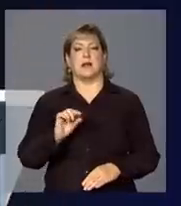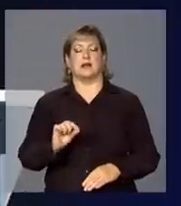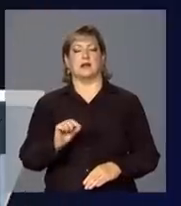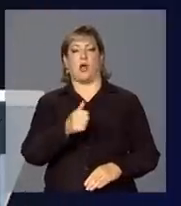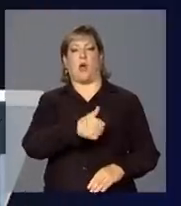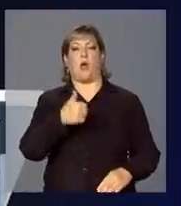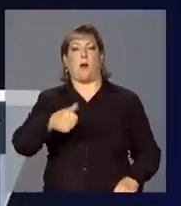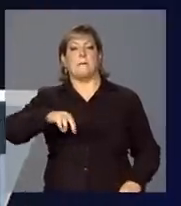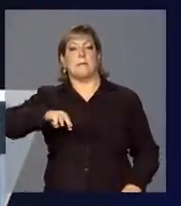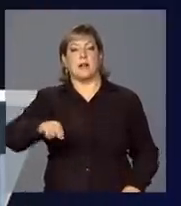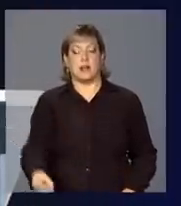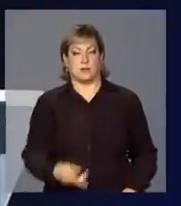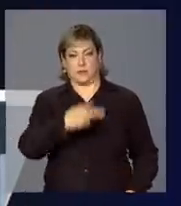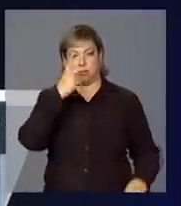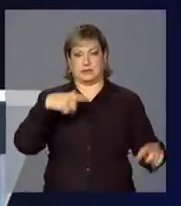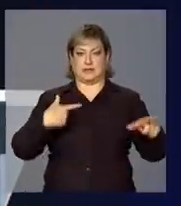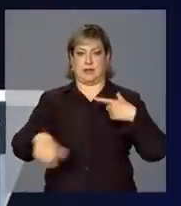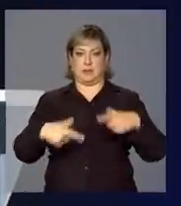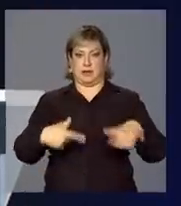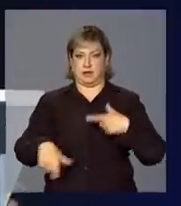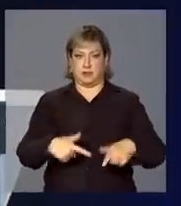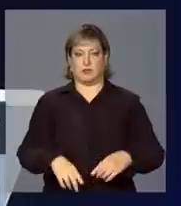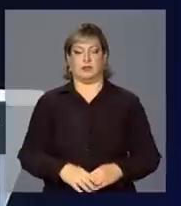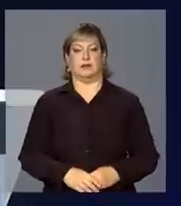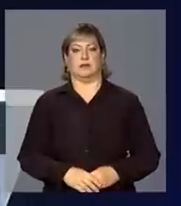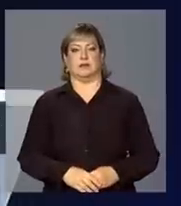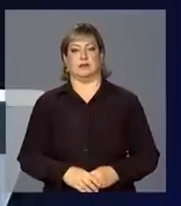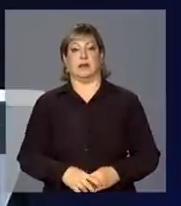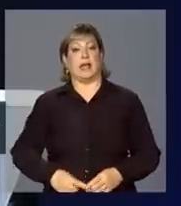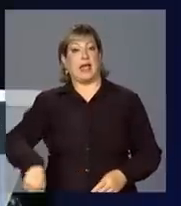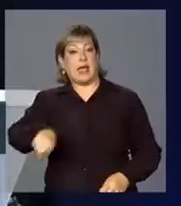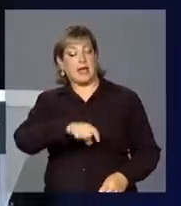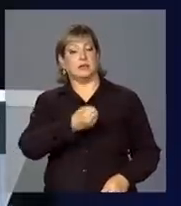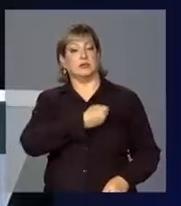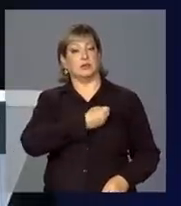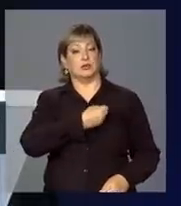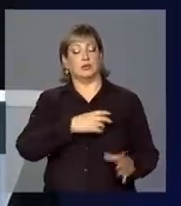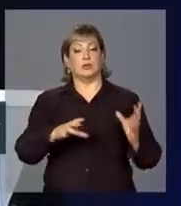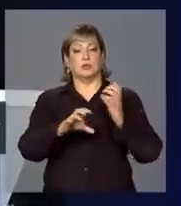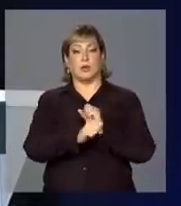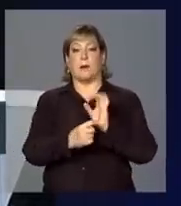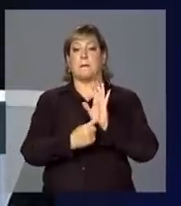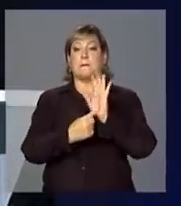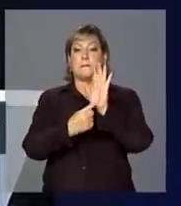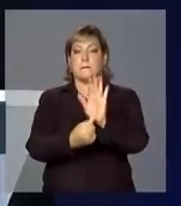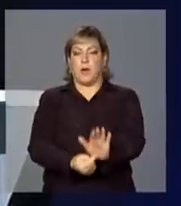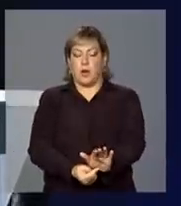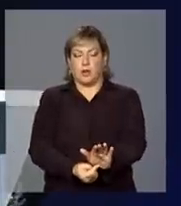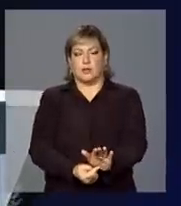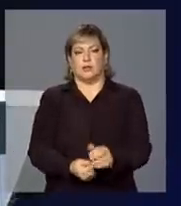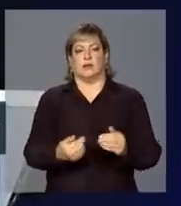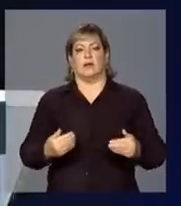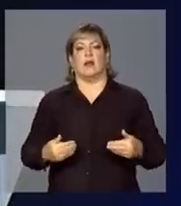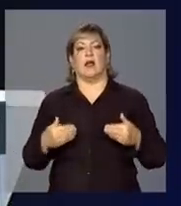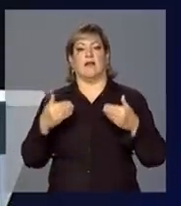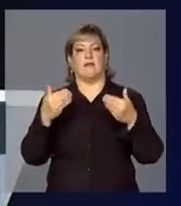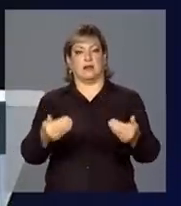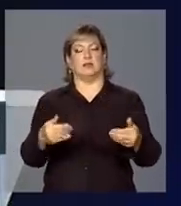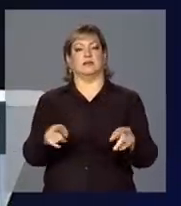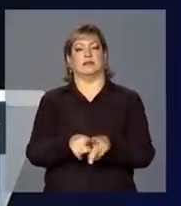a mais de 11 milhões de trabalhadores. Esses números mostram um inquestionável avanço, mas mostram